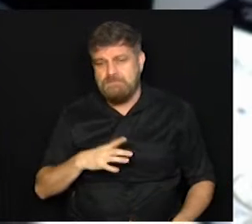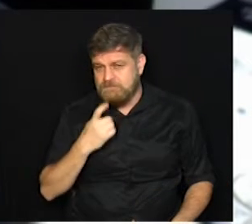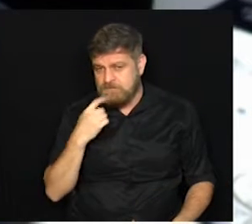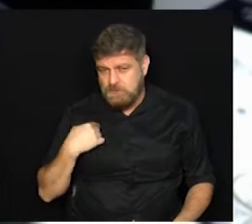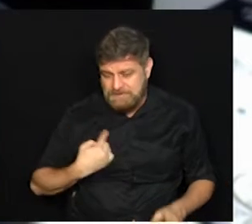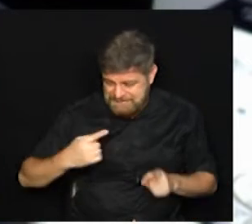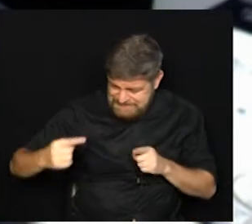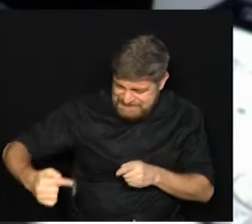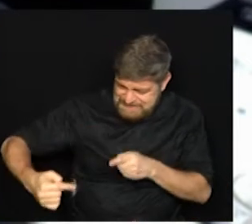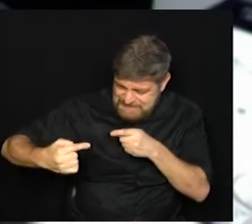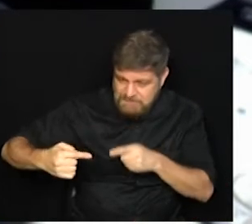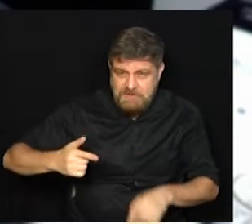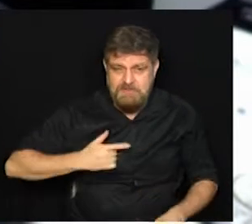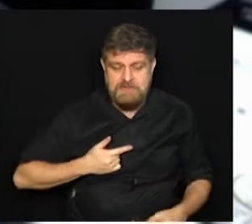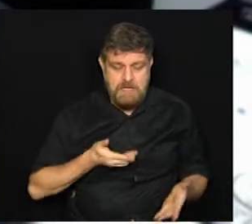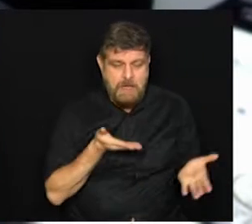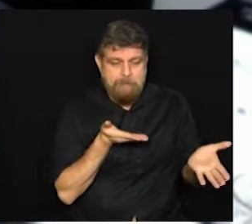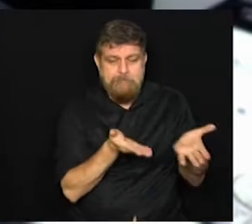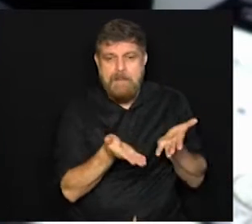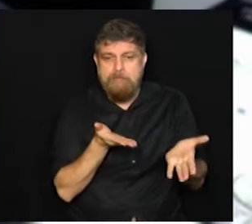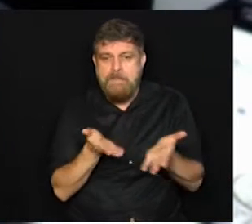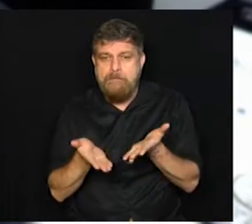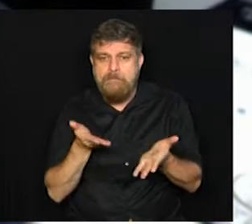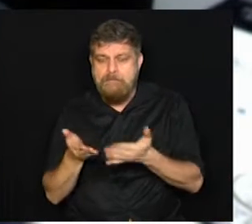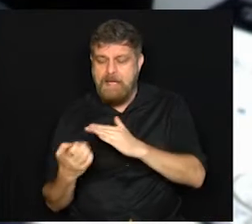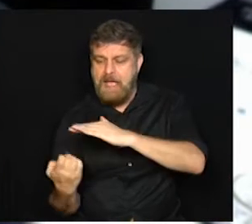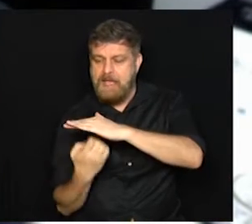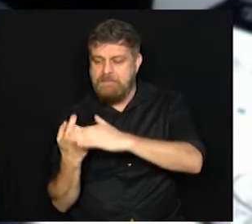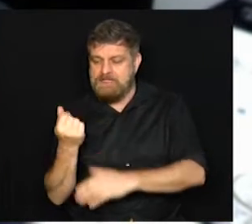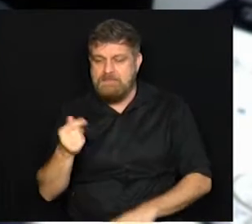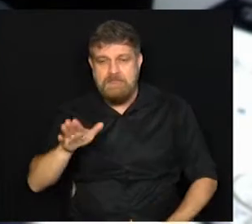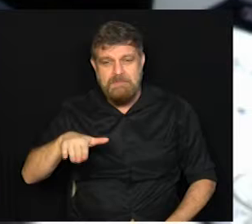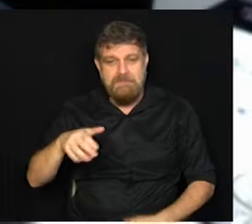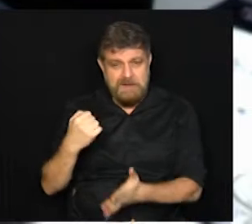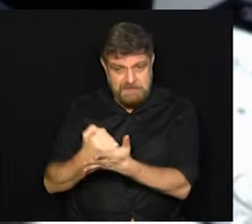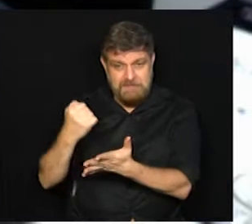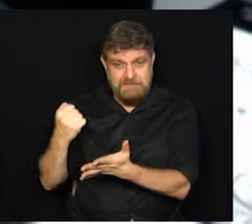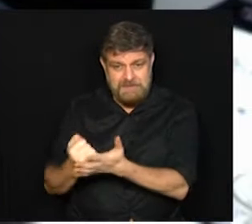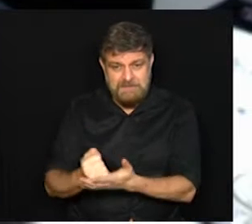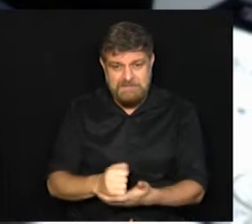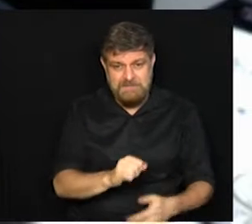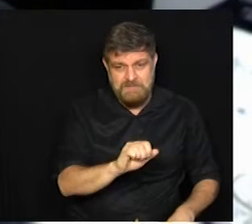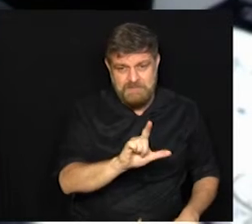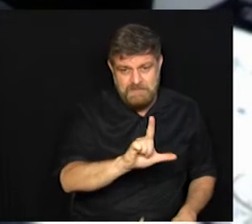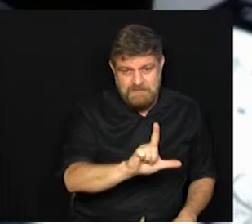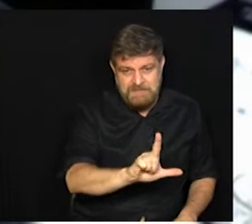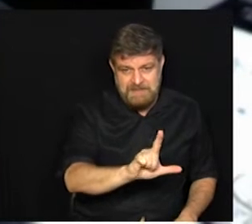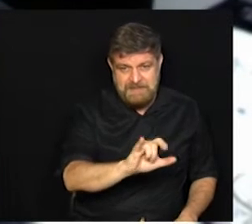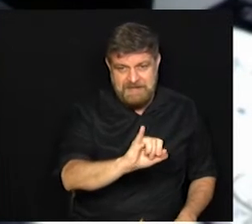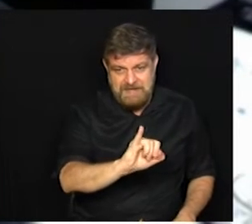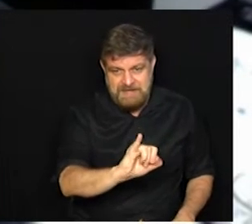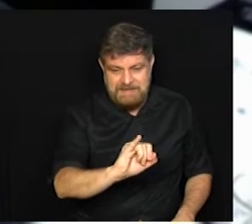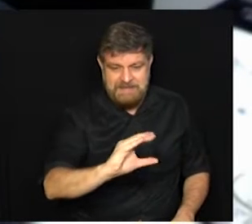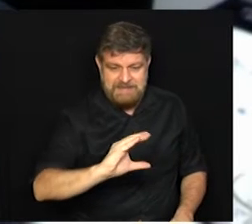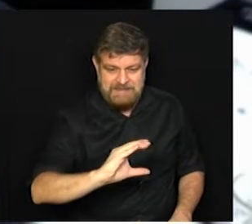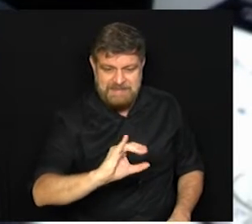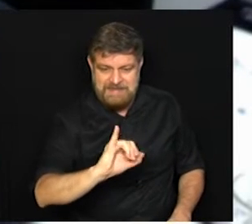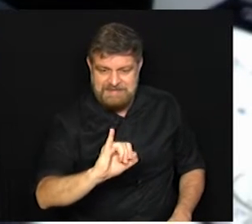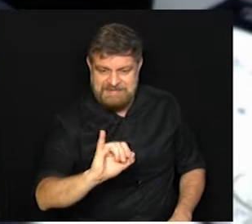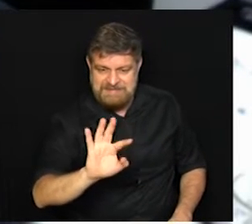desafio agora com a nova licitação que já está aí em fase de estudos pela